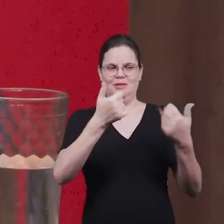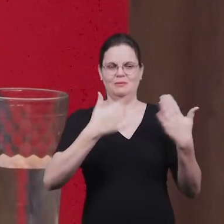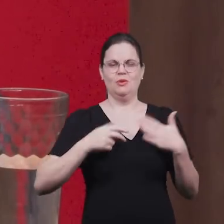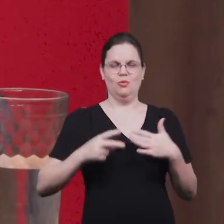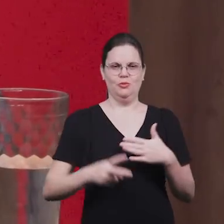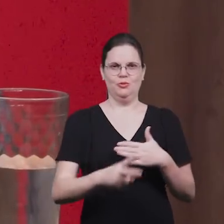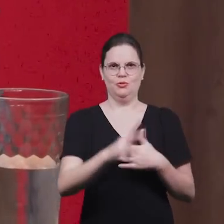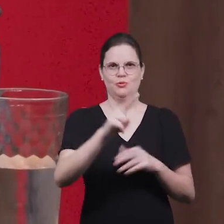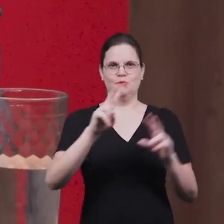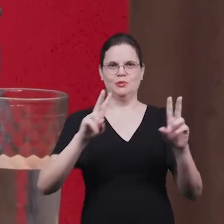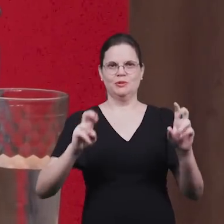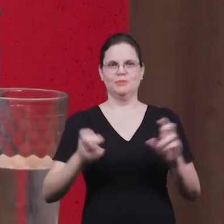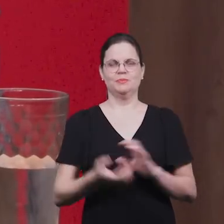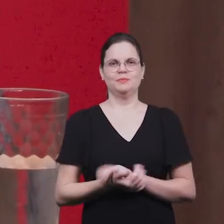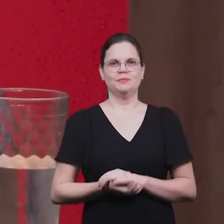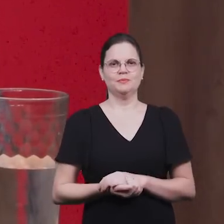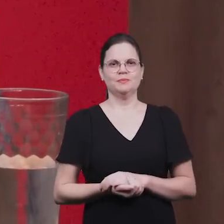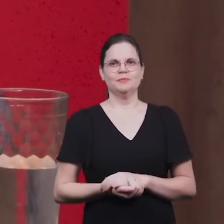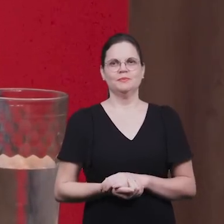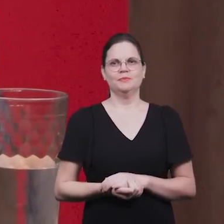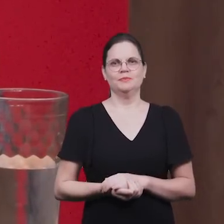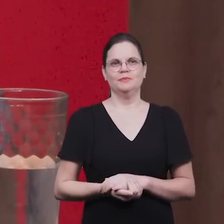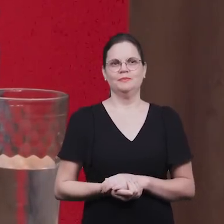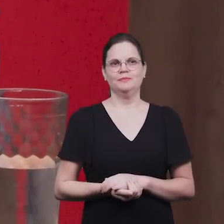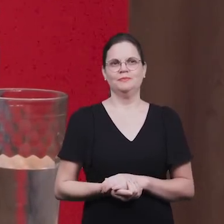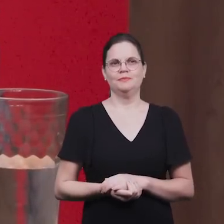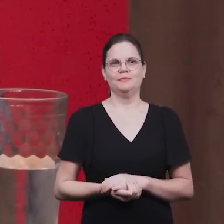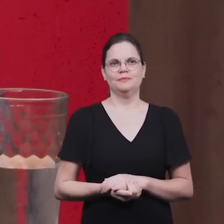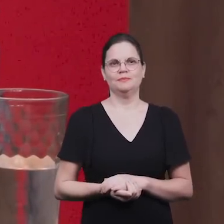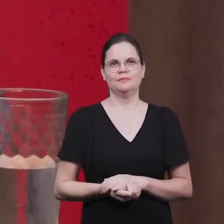dar continuidade ao assunto que você entrou,